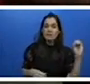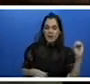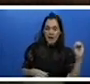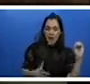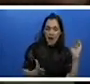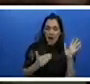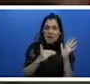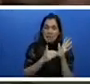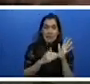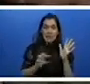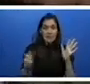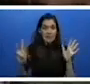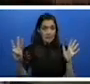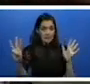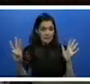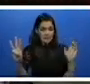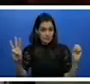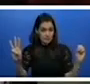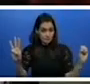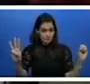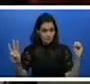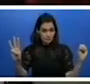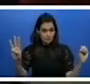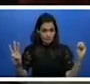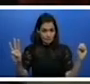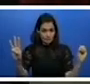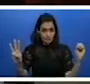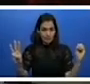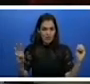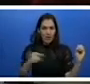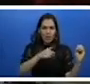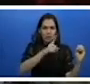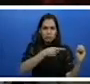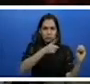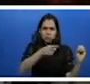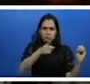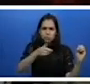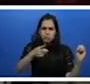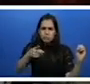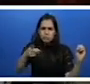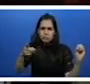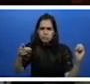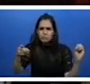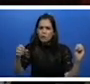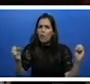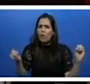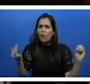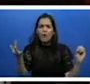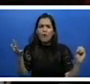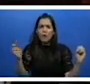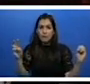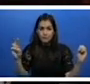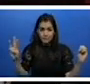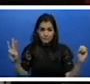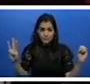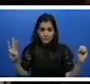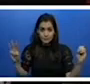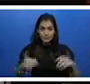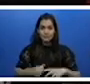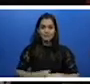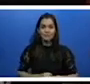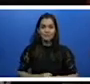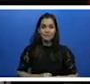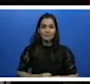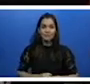Observa aí. Os risquinhos que eu falo são esses aqui, que estão entre os centímetros. E eu tenho